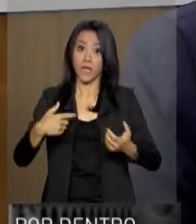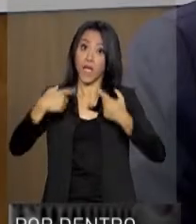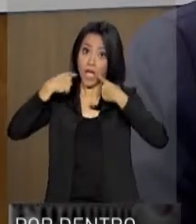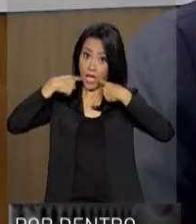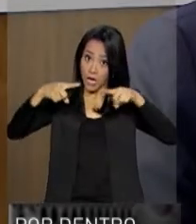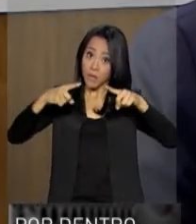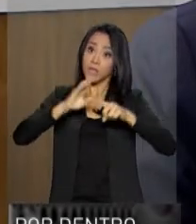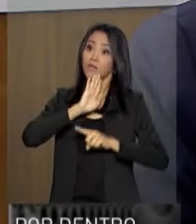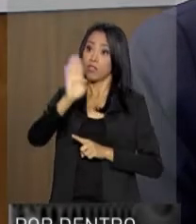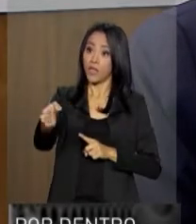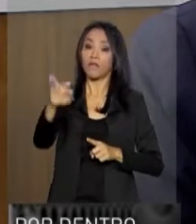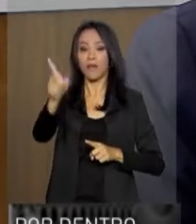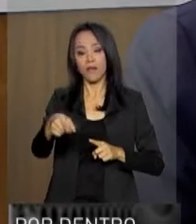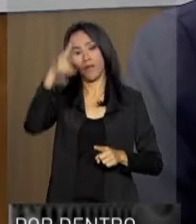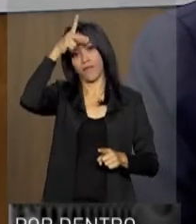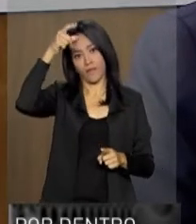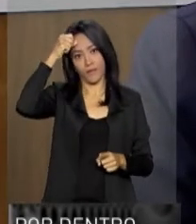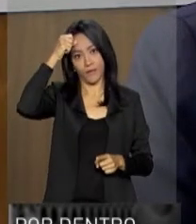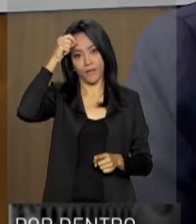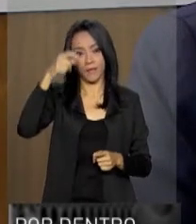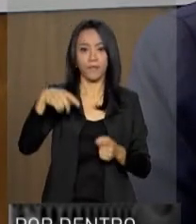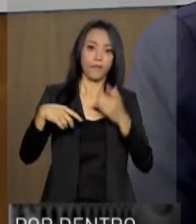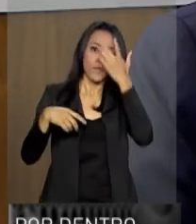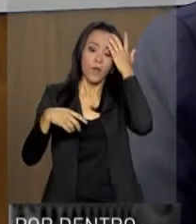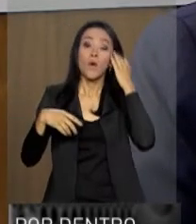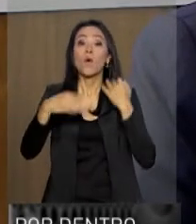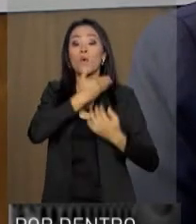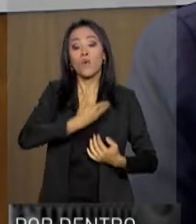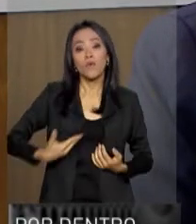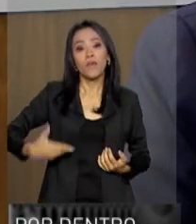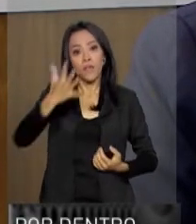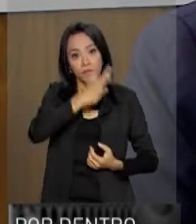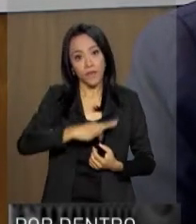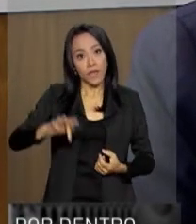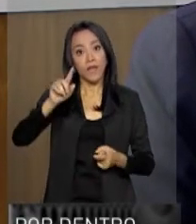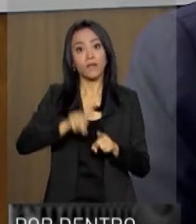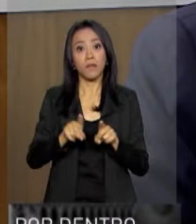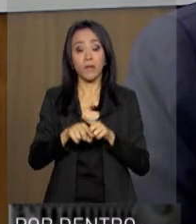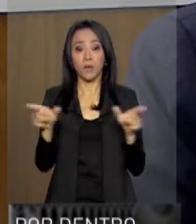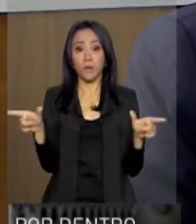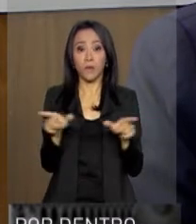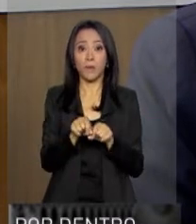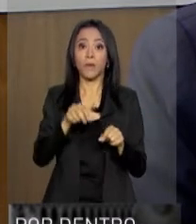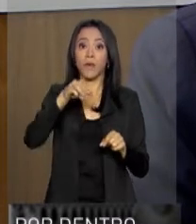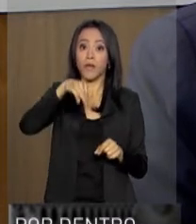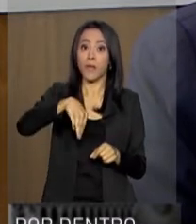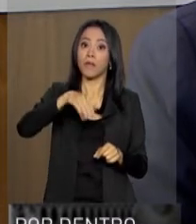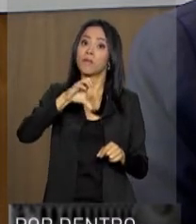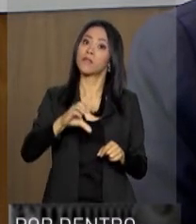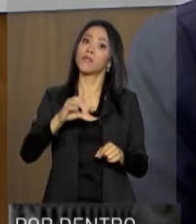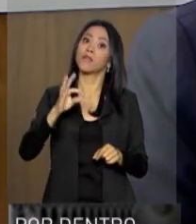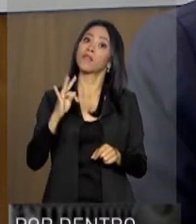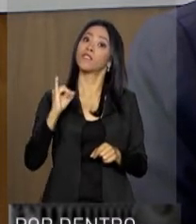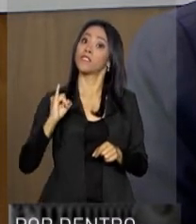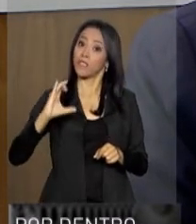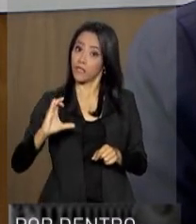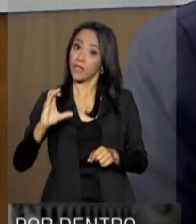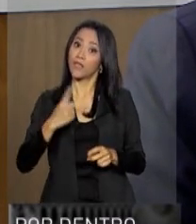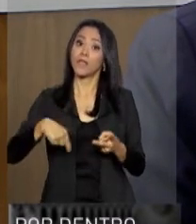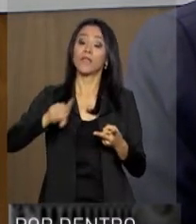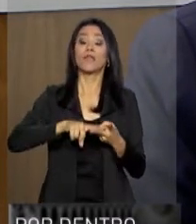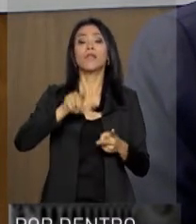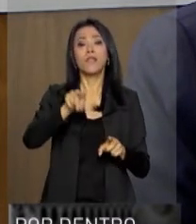municipais o governo federal através do mc tics e os órgãos de fiscalização o ministério